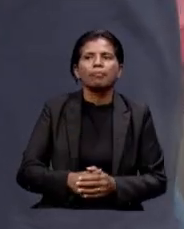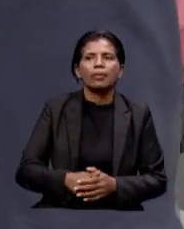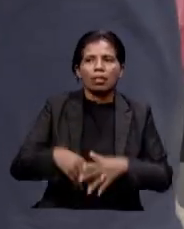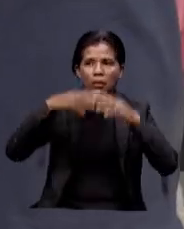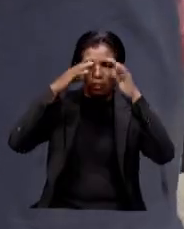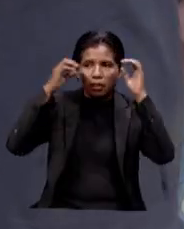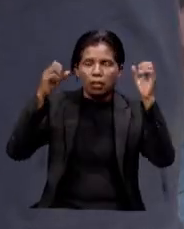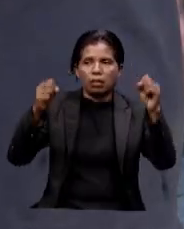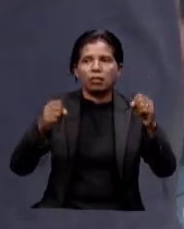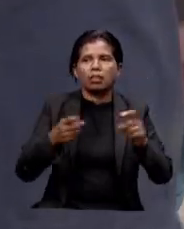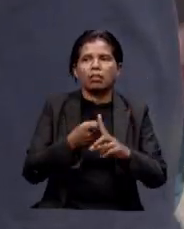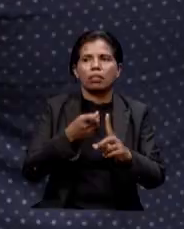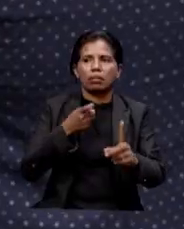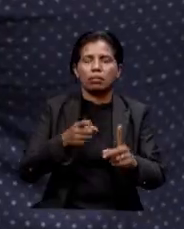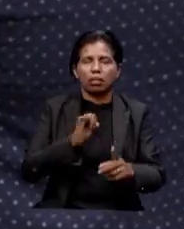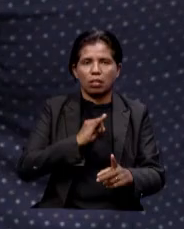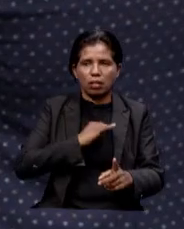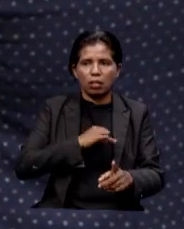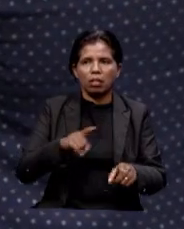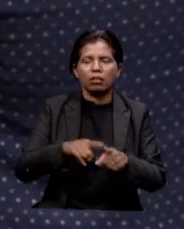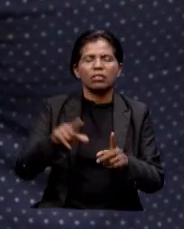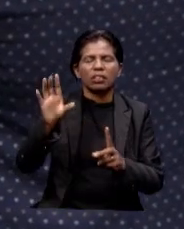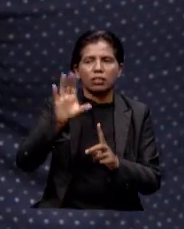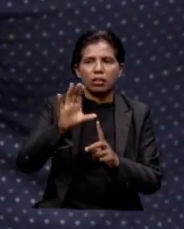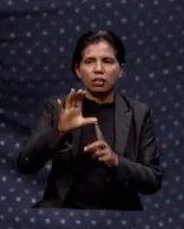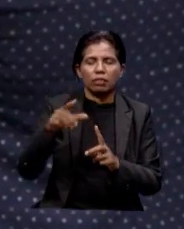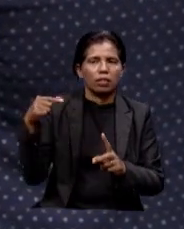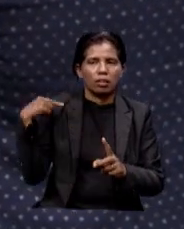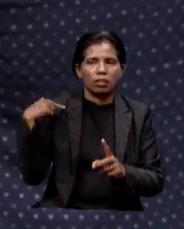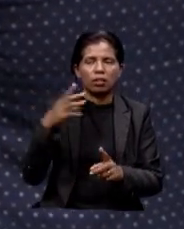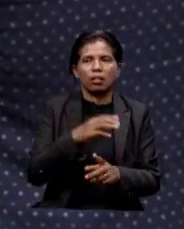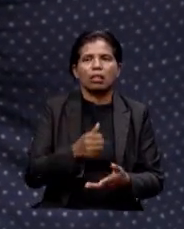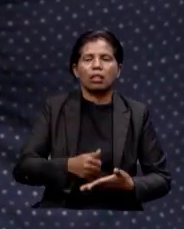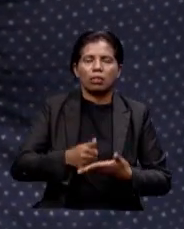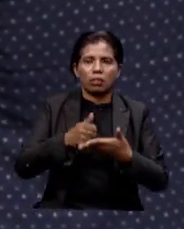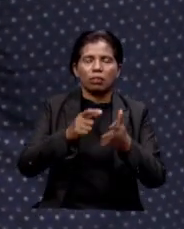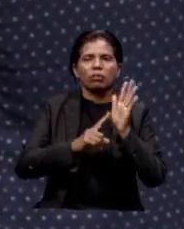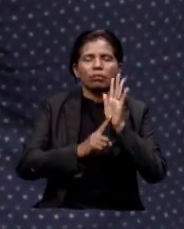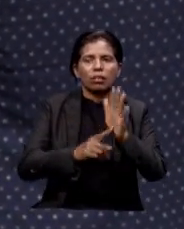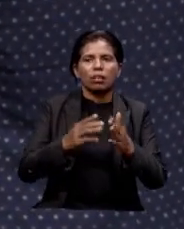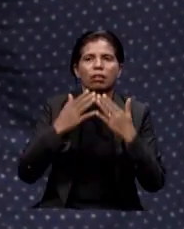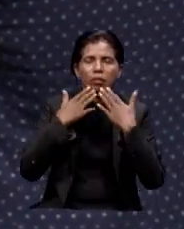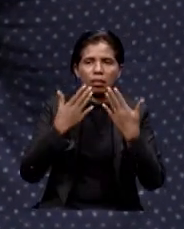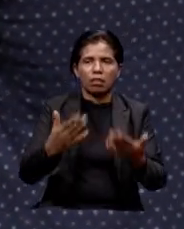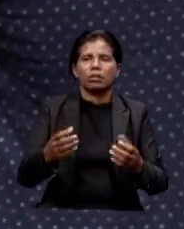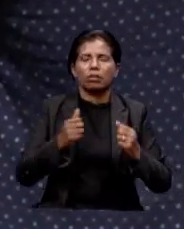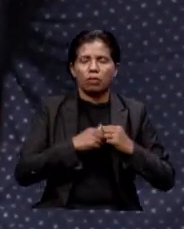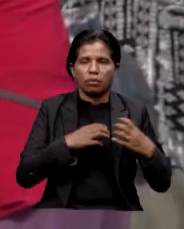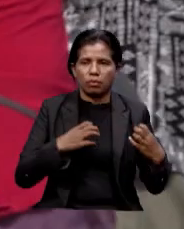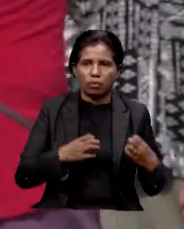Presidência da República, Liu Hosi Hao, no da Chefe Casa Civil, hato agradecimento Clean, Hofuan, Holaran Tomak,